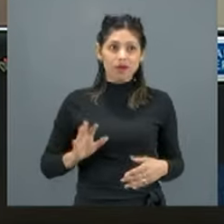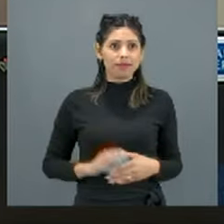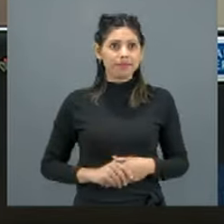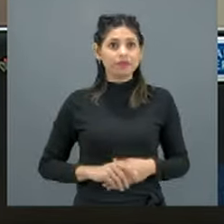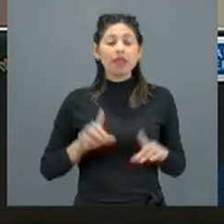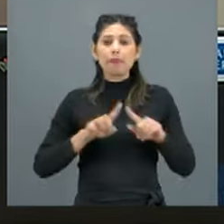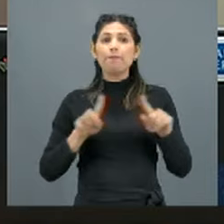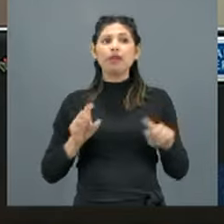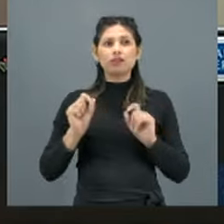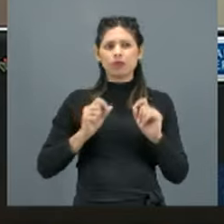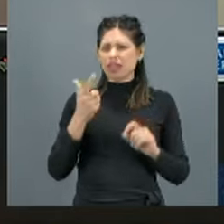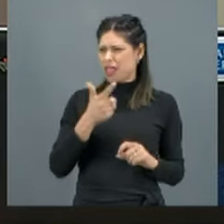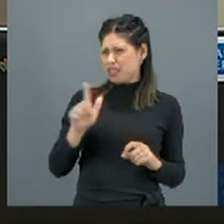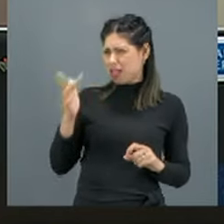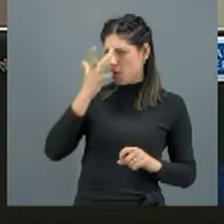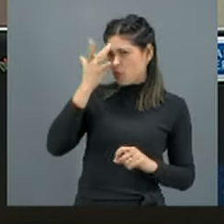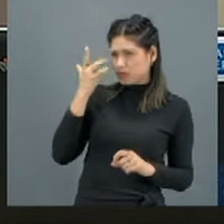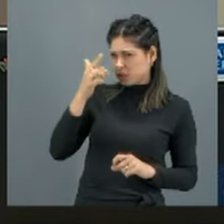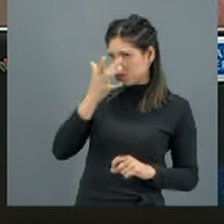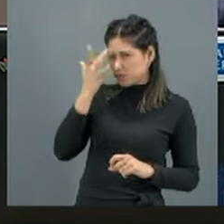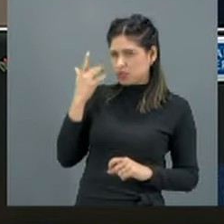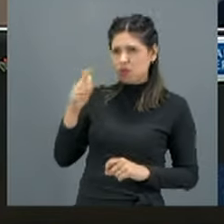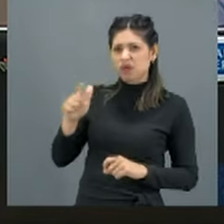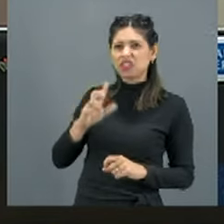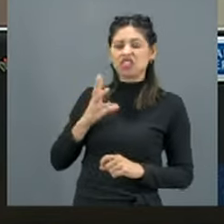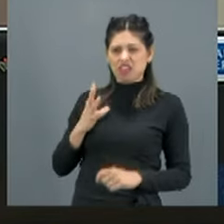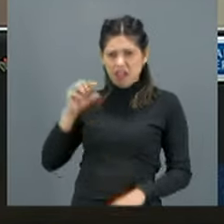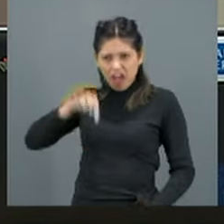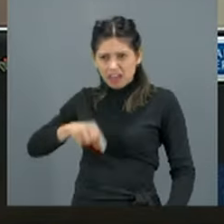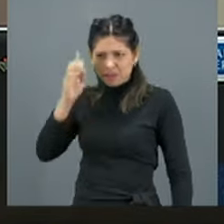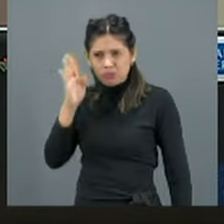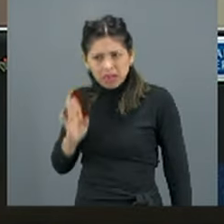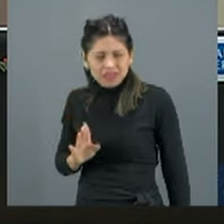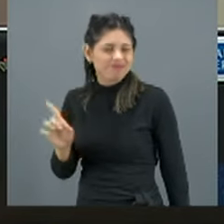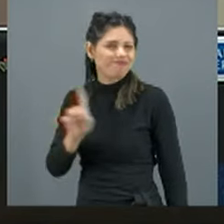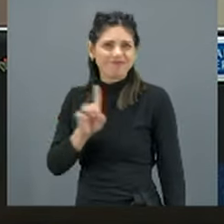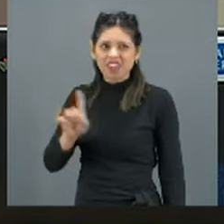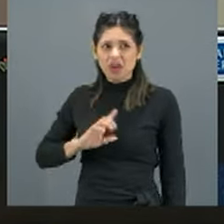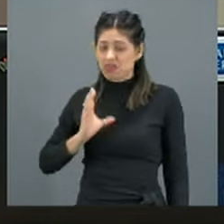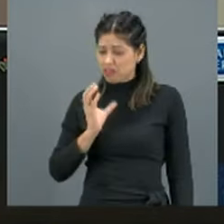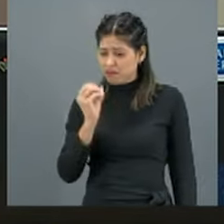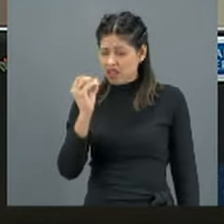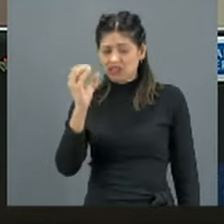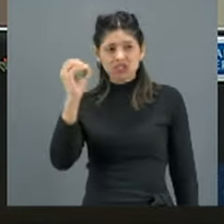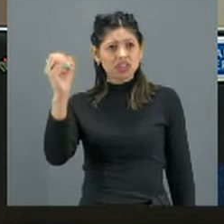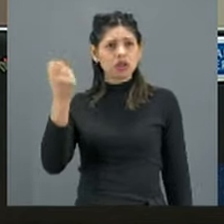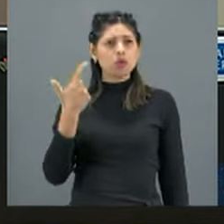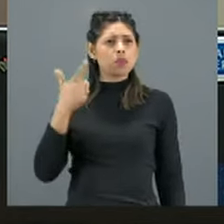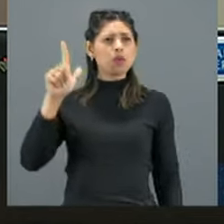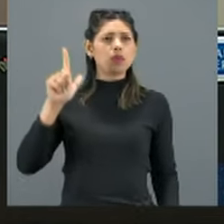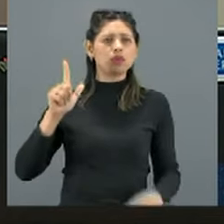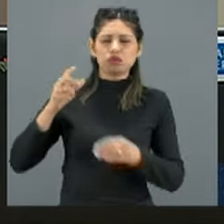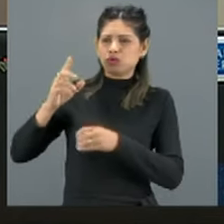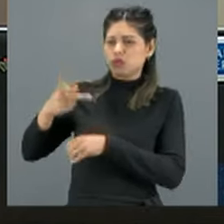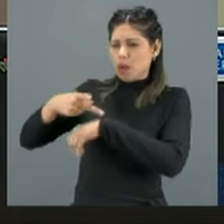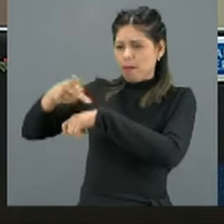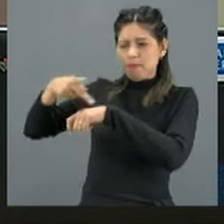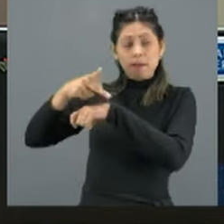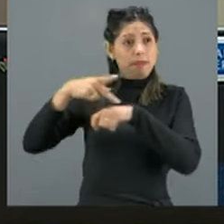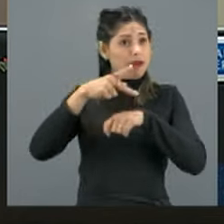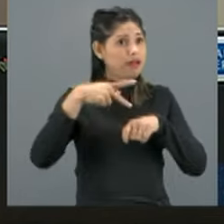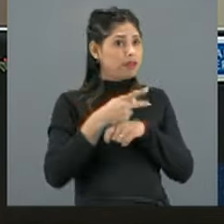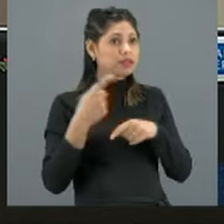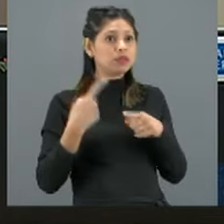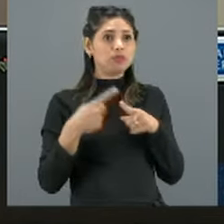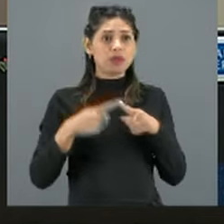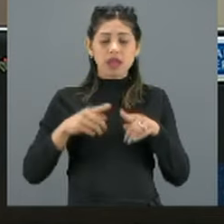Paris, rindo da nossa cara. Você brasileiro, rindo de você brasileiro, que acha que eles estão certos. Ele pode até rir da